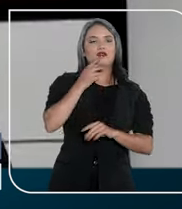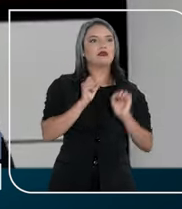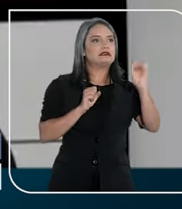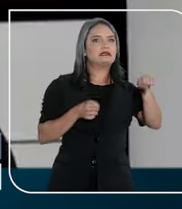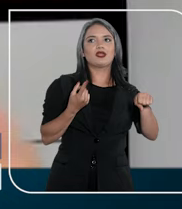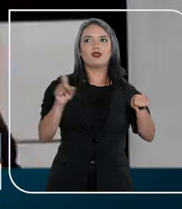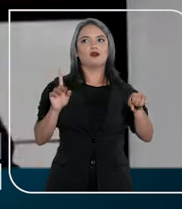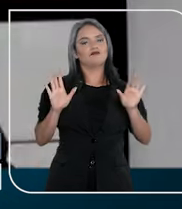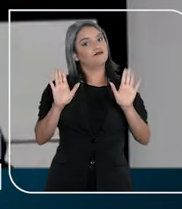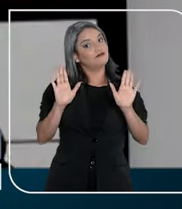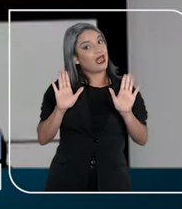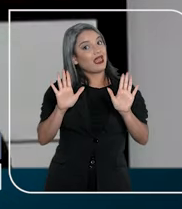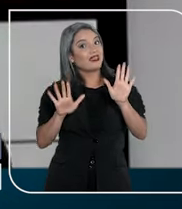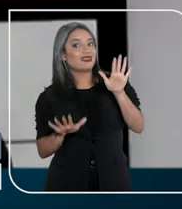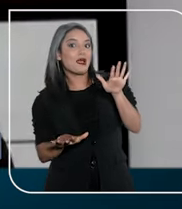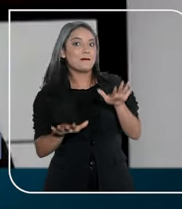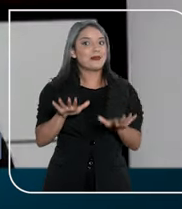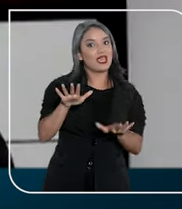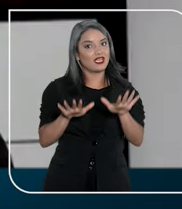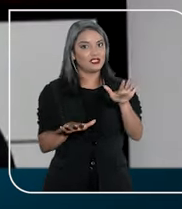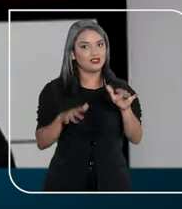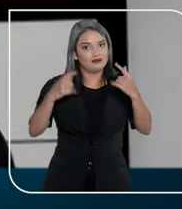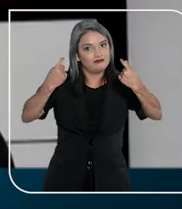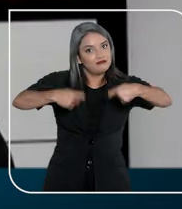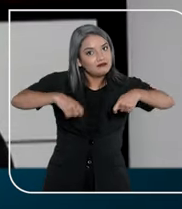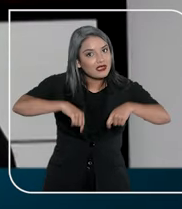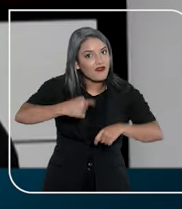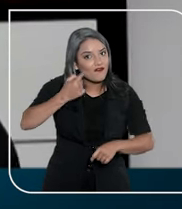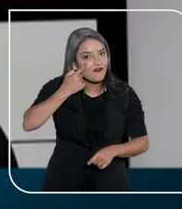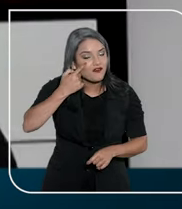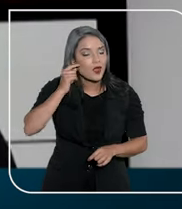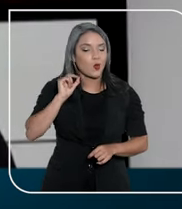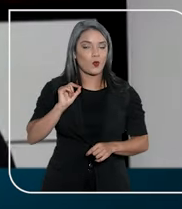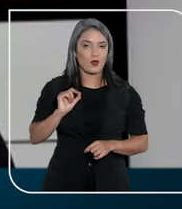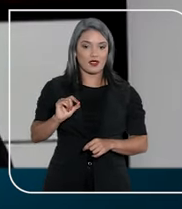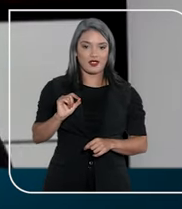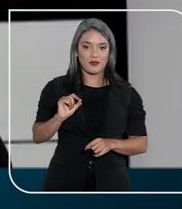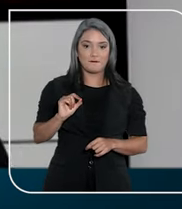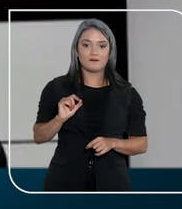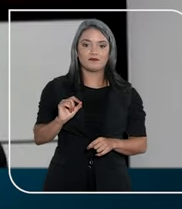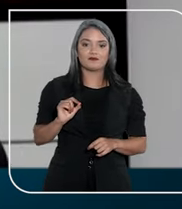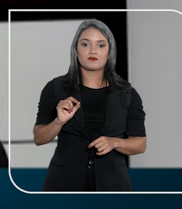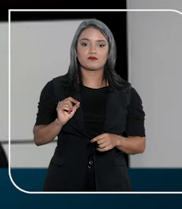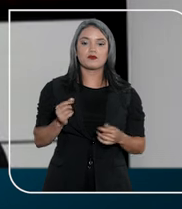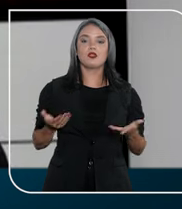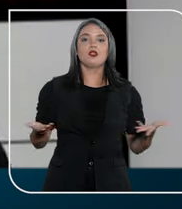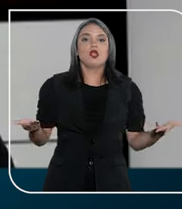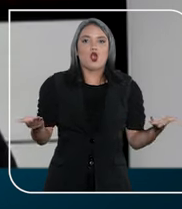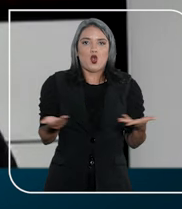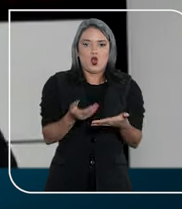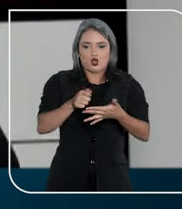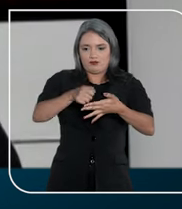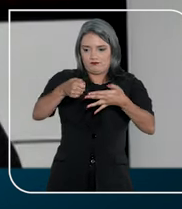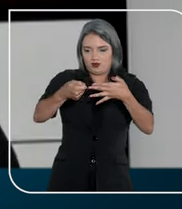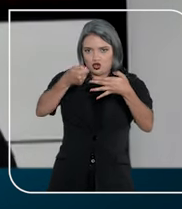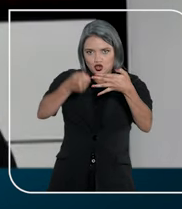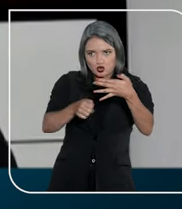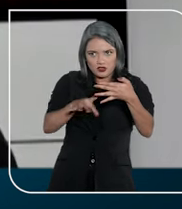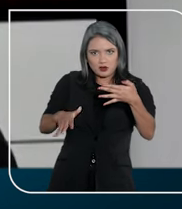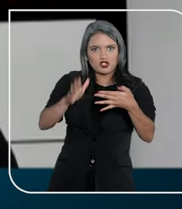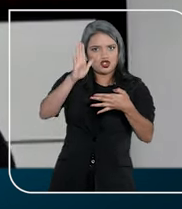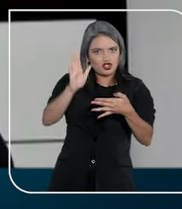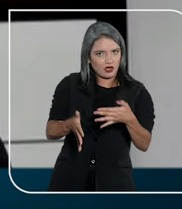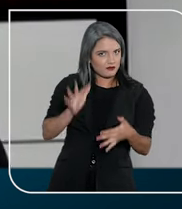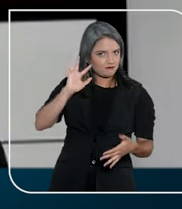negativamente. Nós temos que entender algumas condicionantes. Então, como é que está pautada hoje a jurisprudência? De novo, foi uma